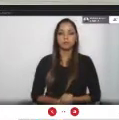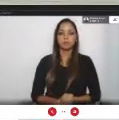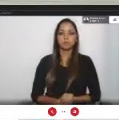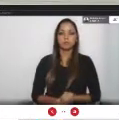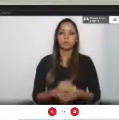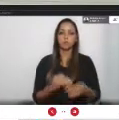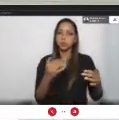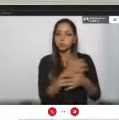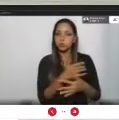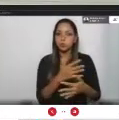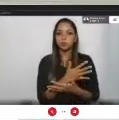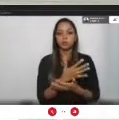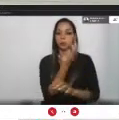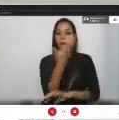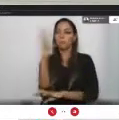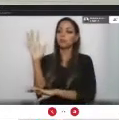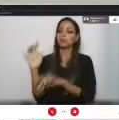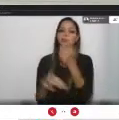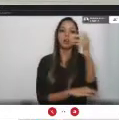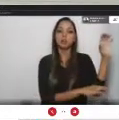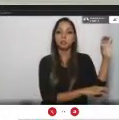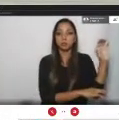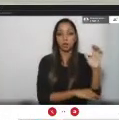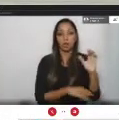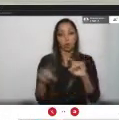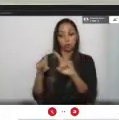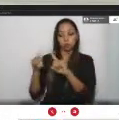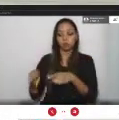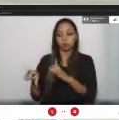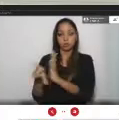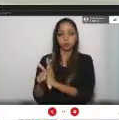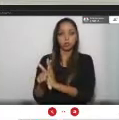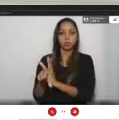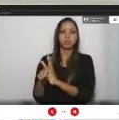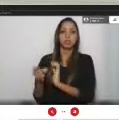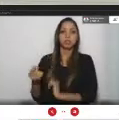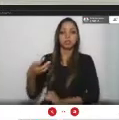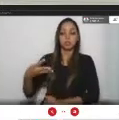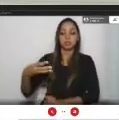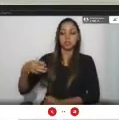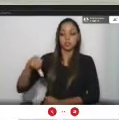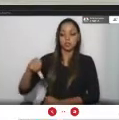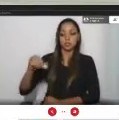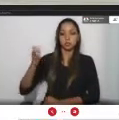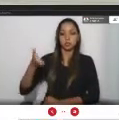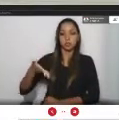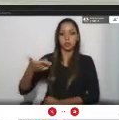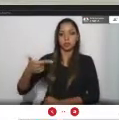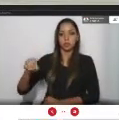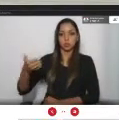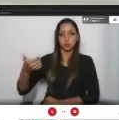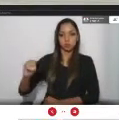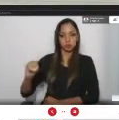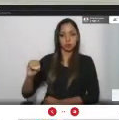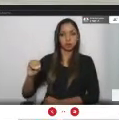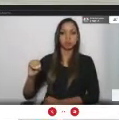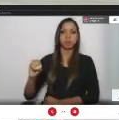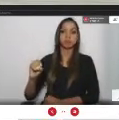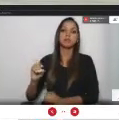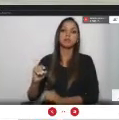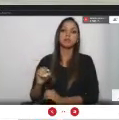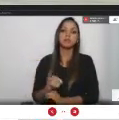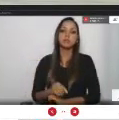Urbano e Meio Ambiente. Parecer o projeto de lei ordinária número 39/2020. Projeto de lei ordinária